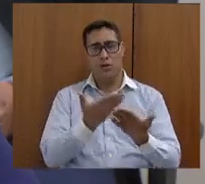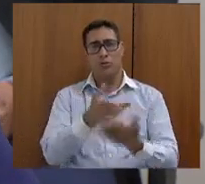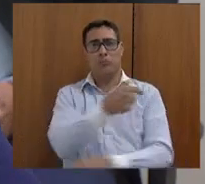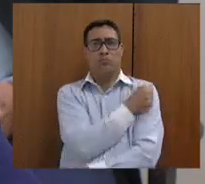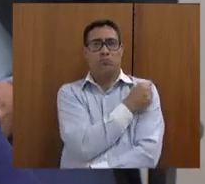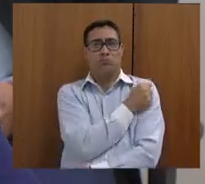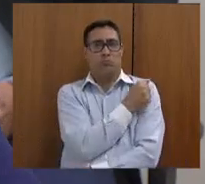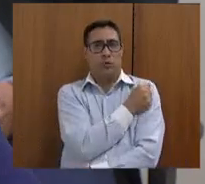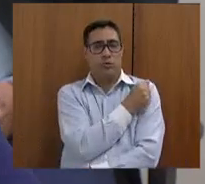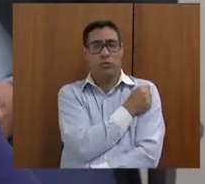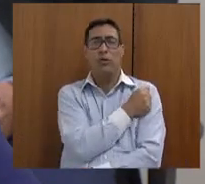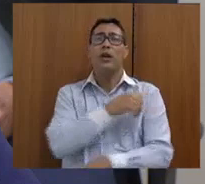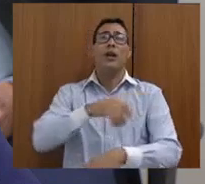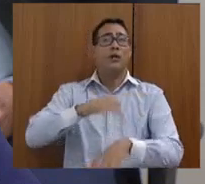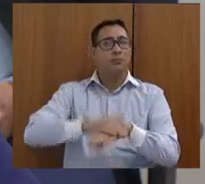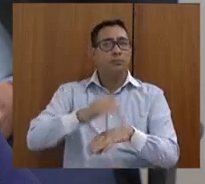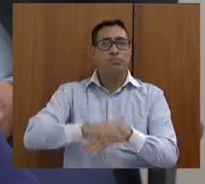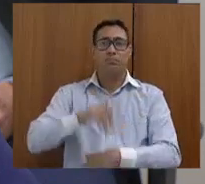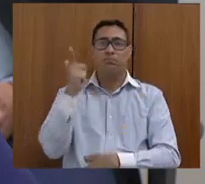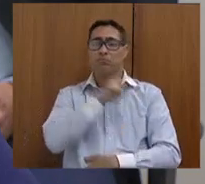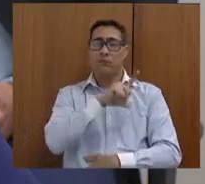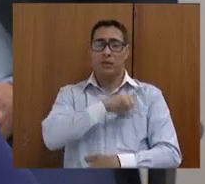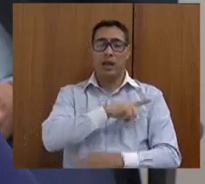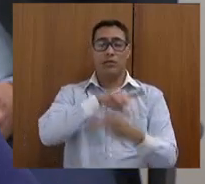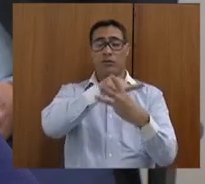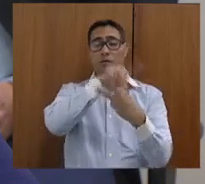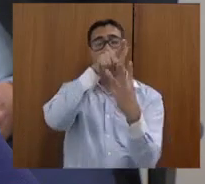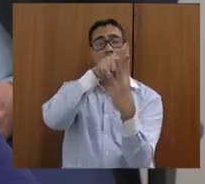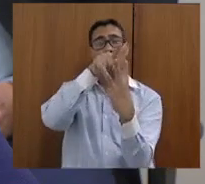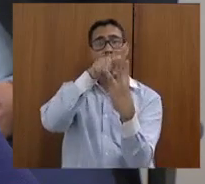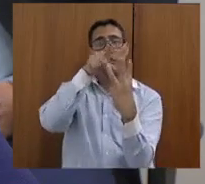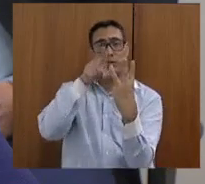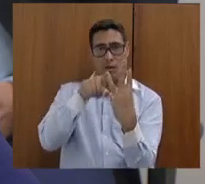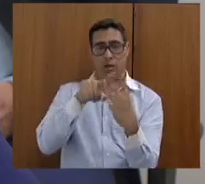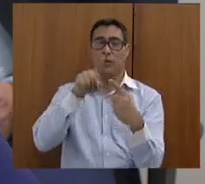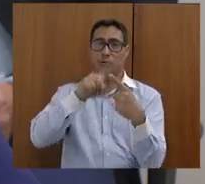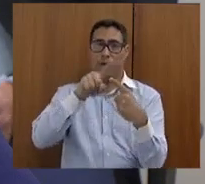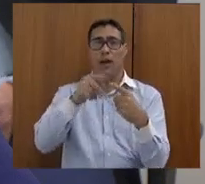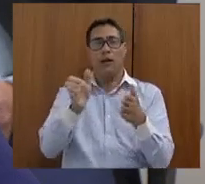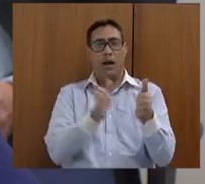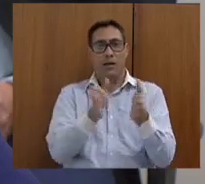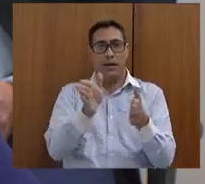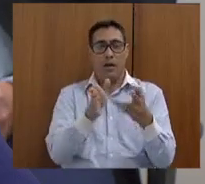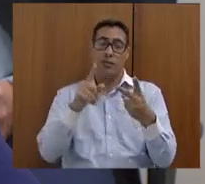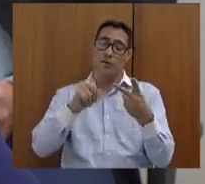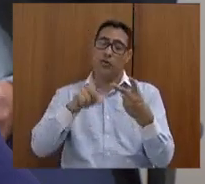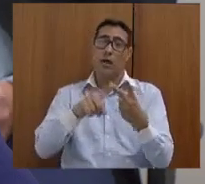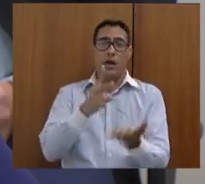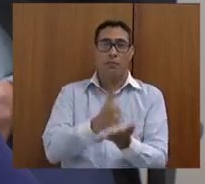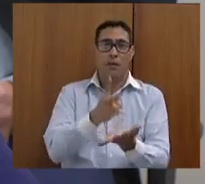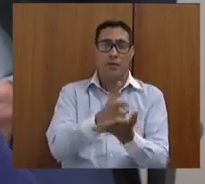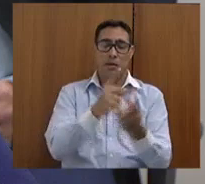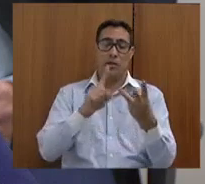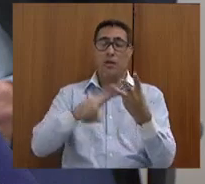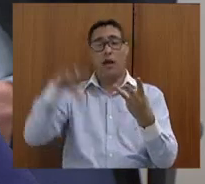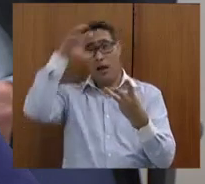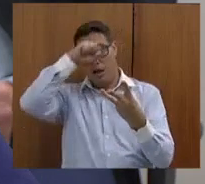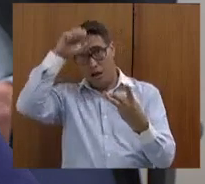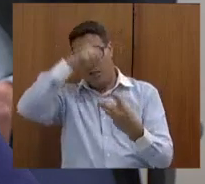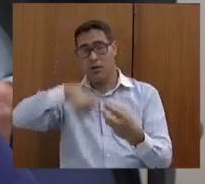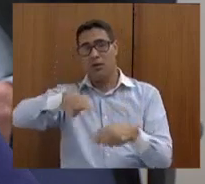trazendo exatamente os três pilares que nós trabalhamos acesso permanência e aprendizagem desse estudante